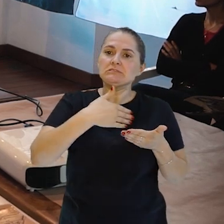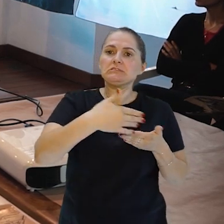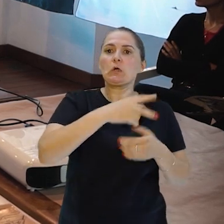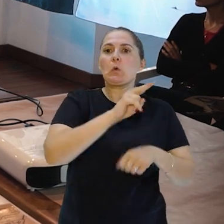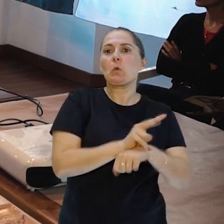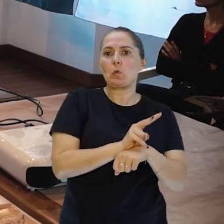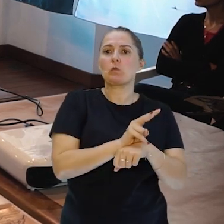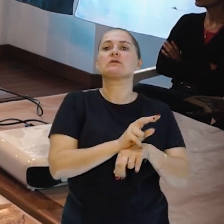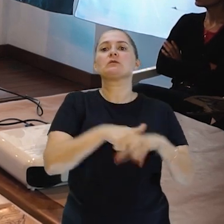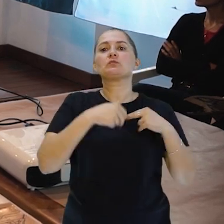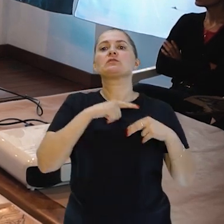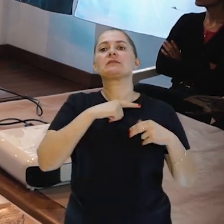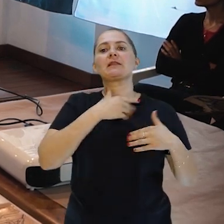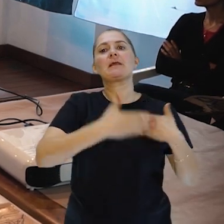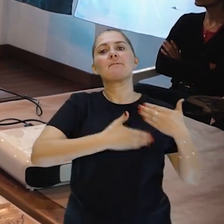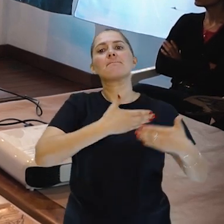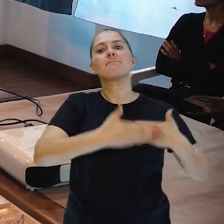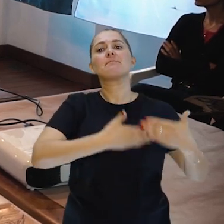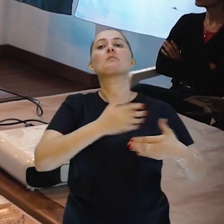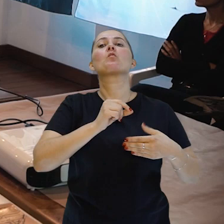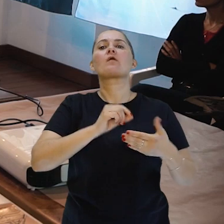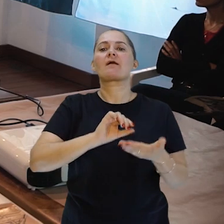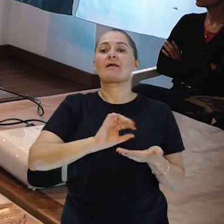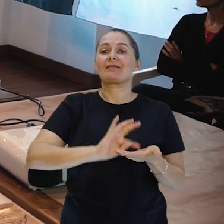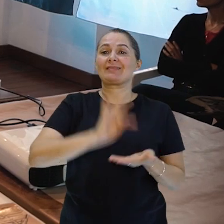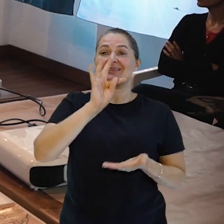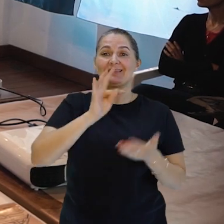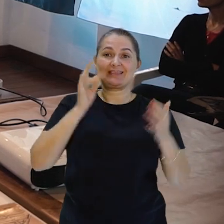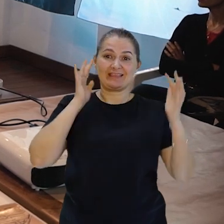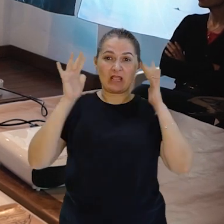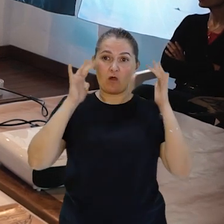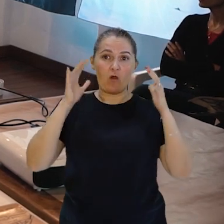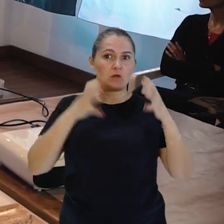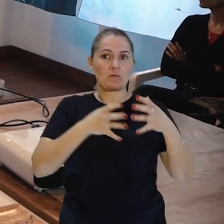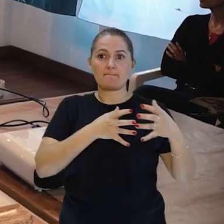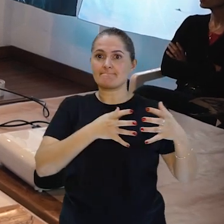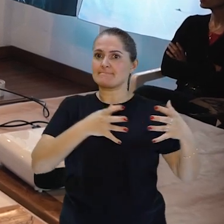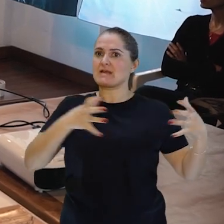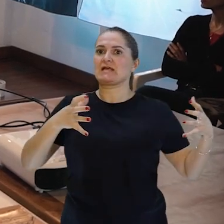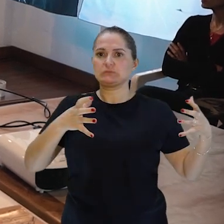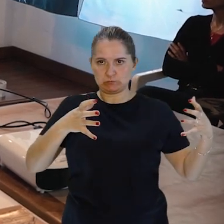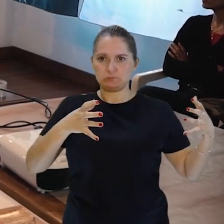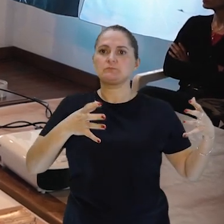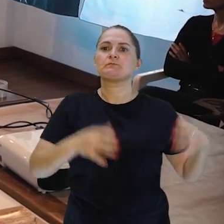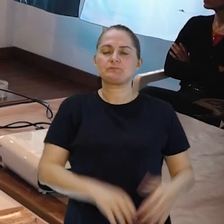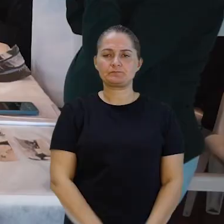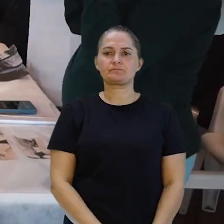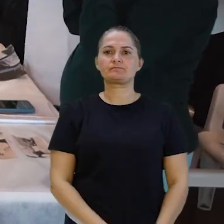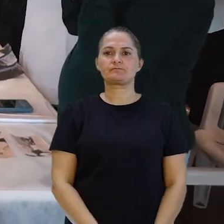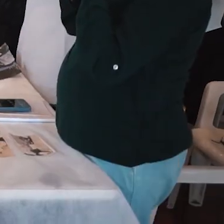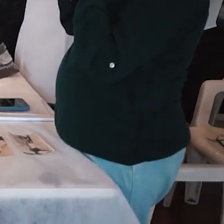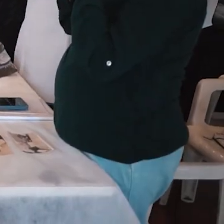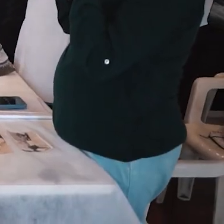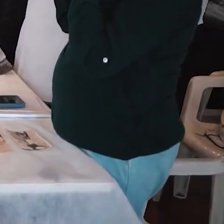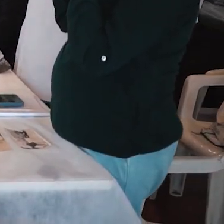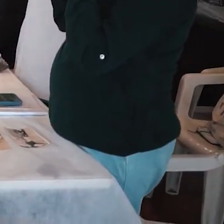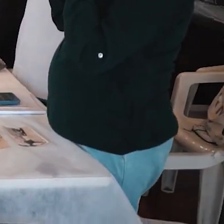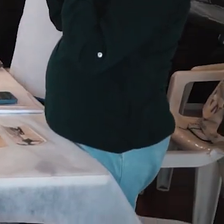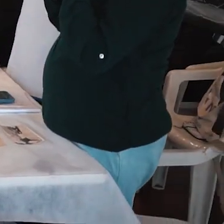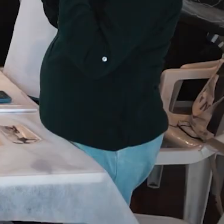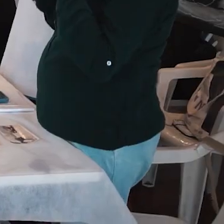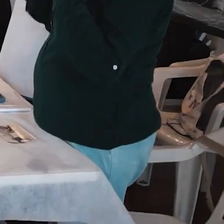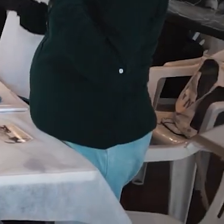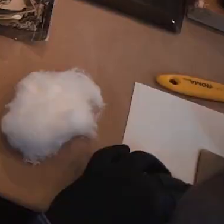Estabilização, consolidação. E a gente tem um percurso teórico gigante.